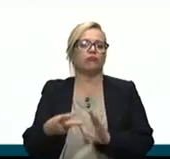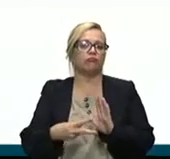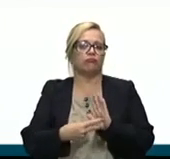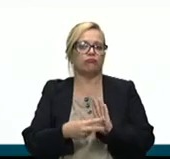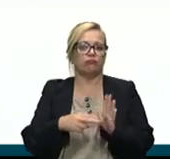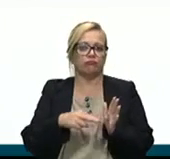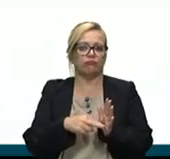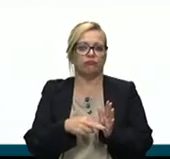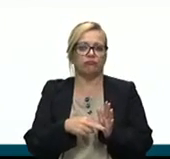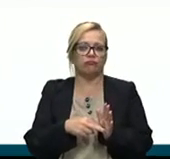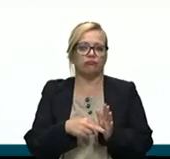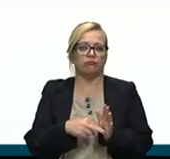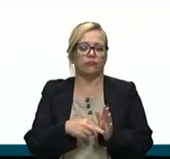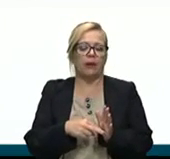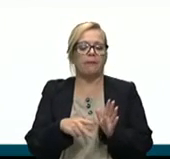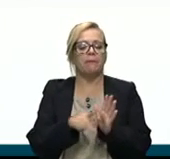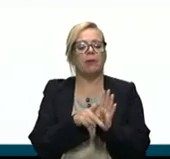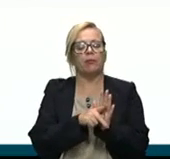na tabela T.